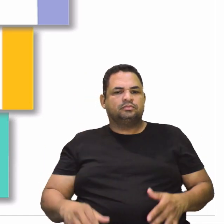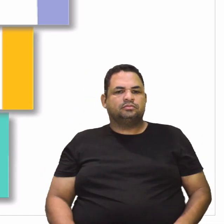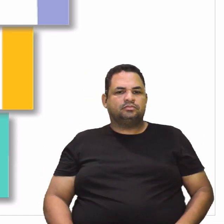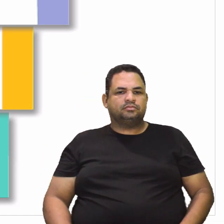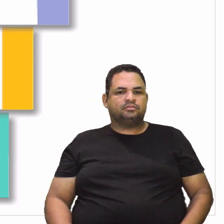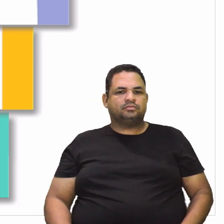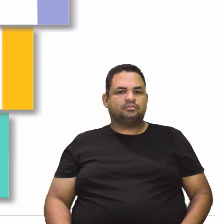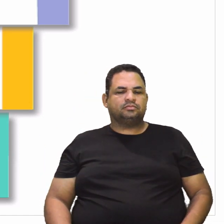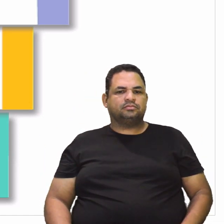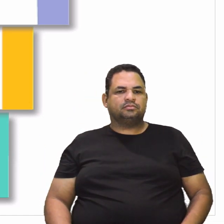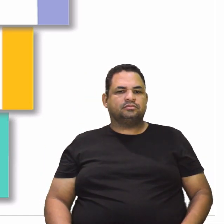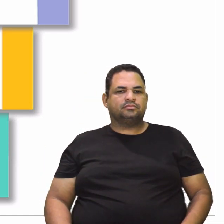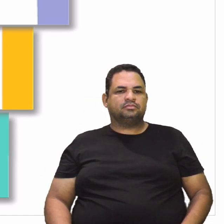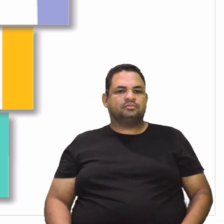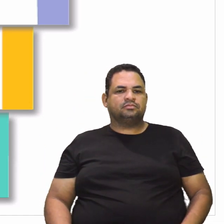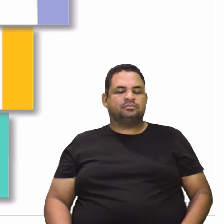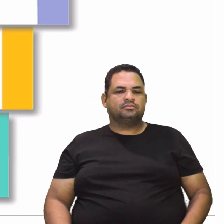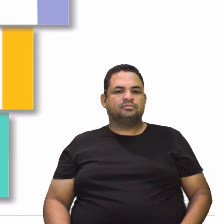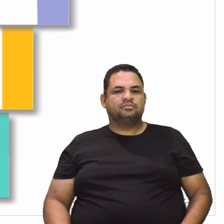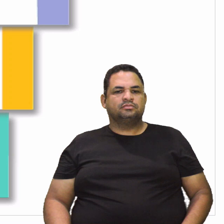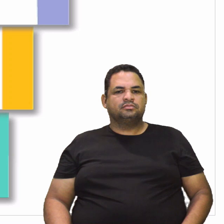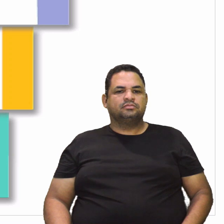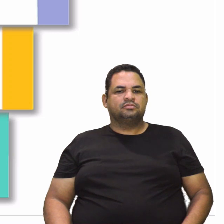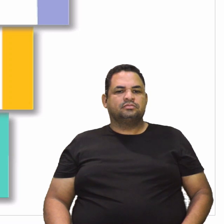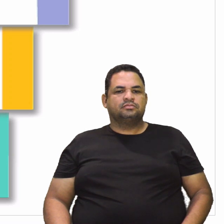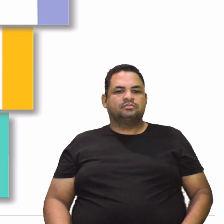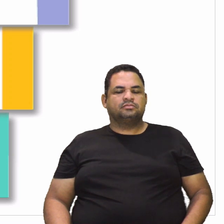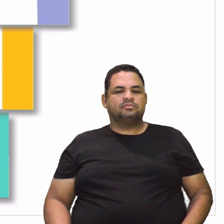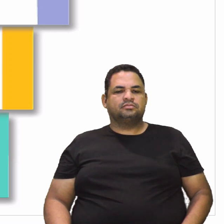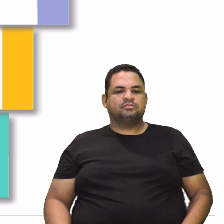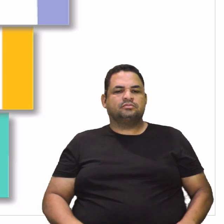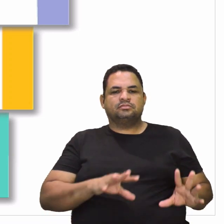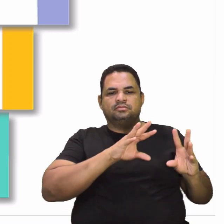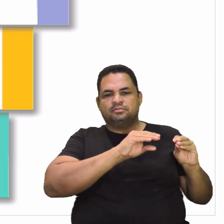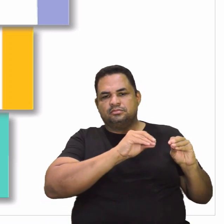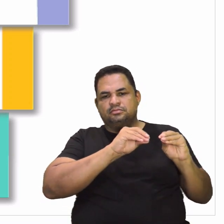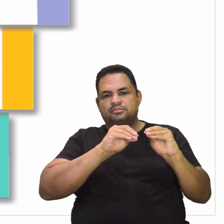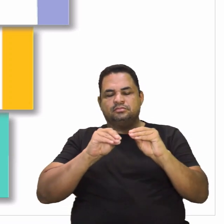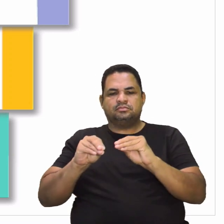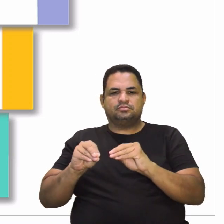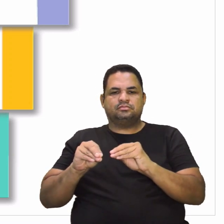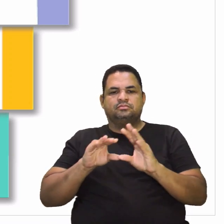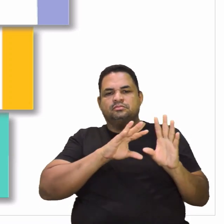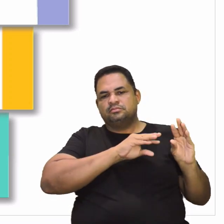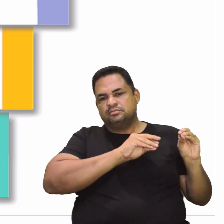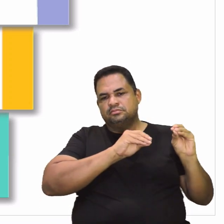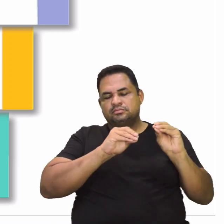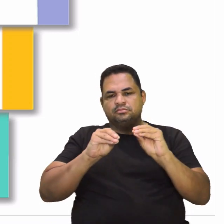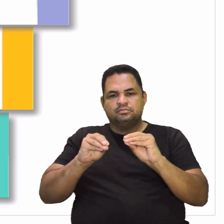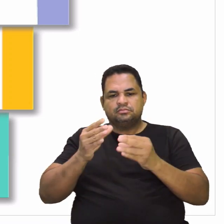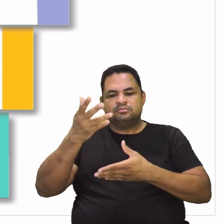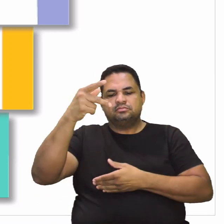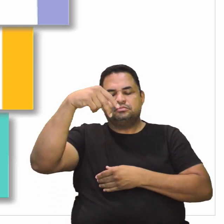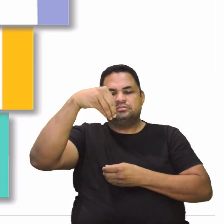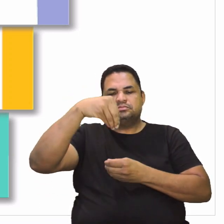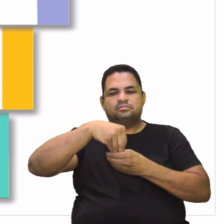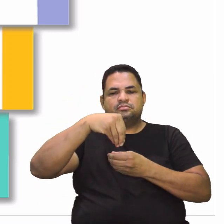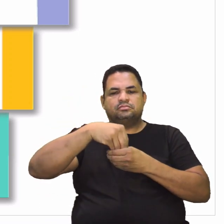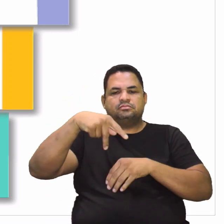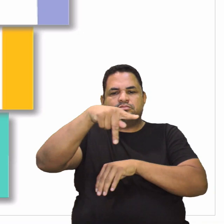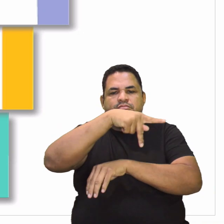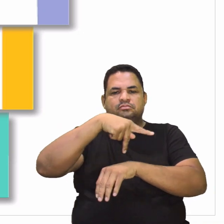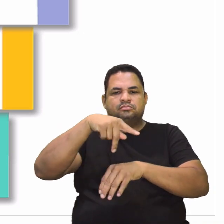Olha só o que vocês vão ver. Aí, depois, trabalhamos com a migração e também